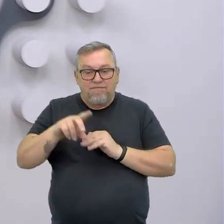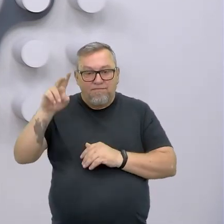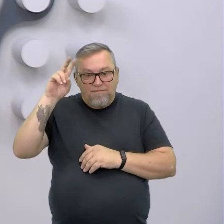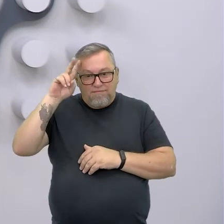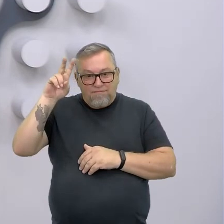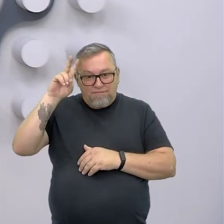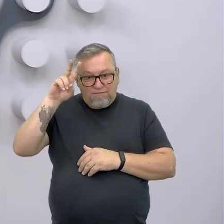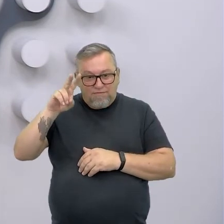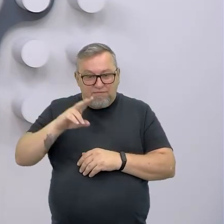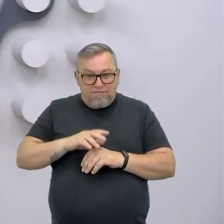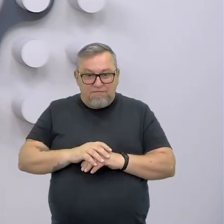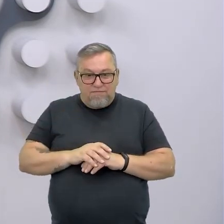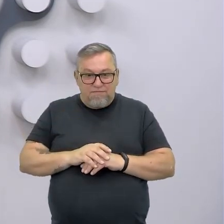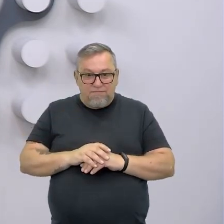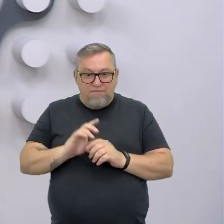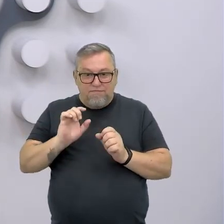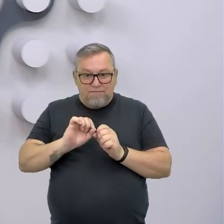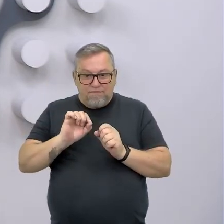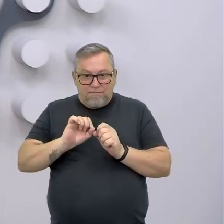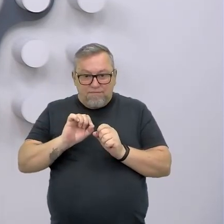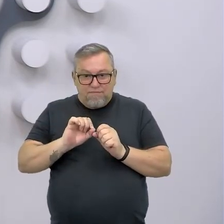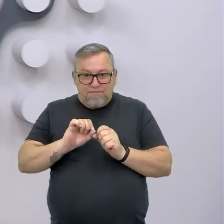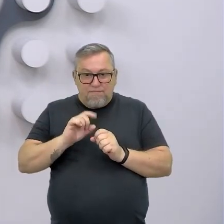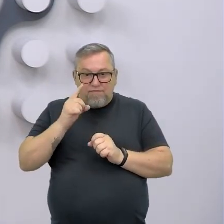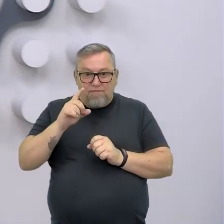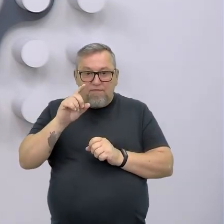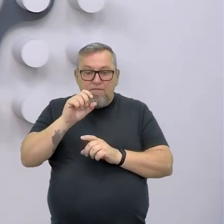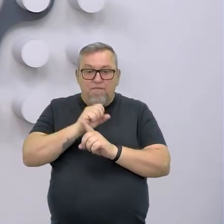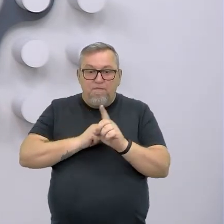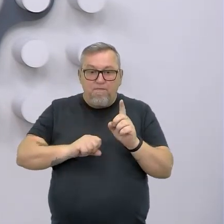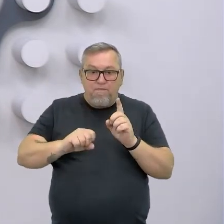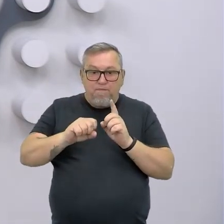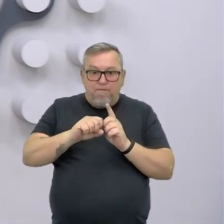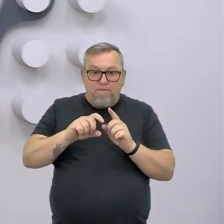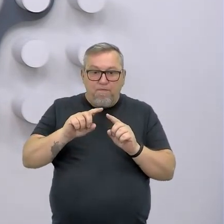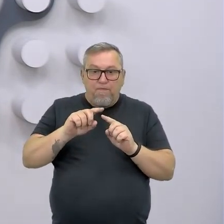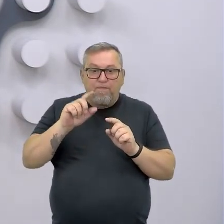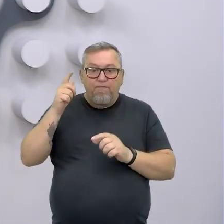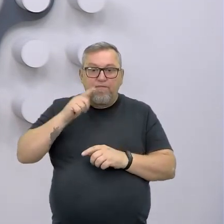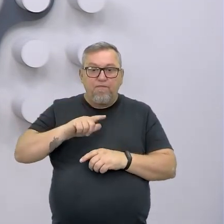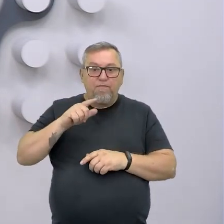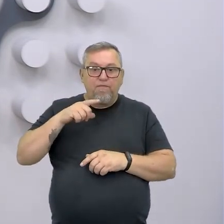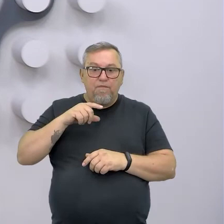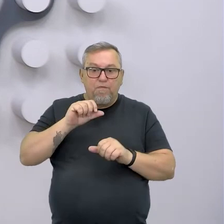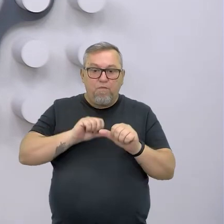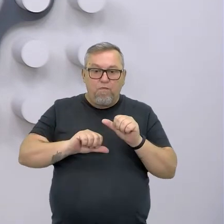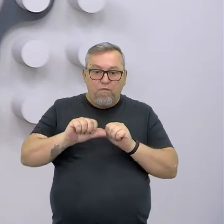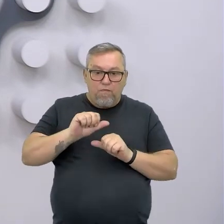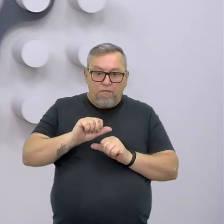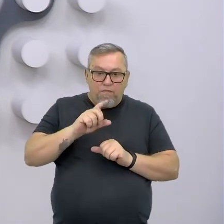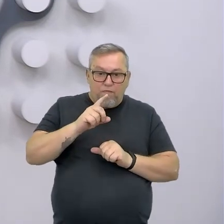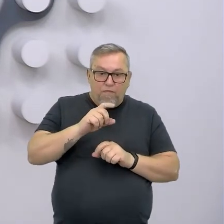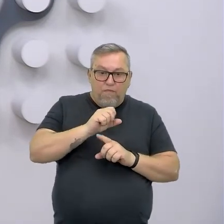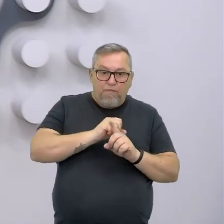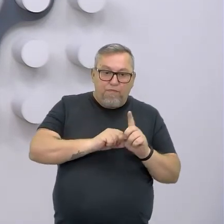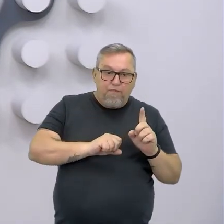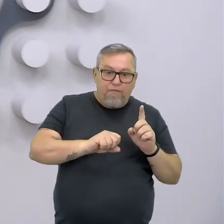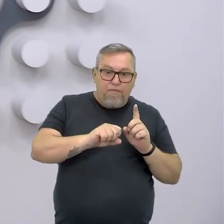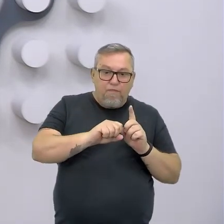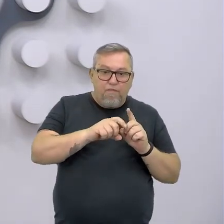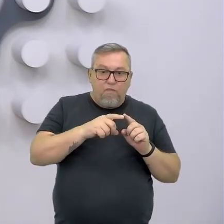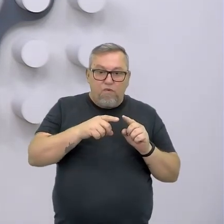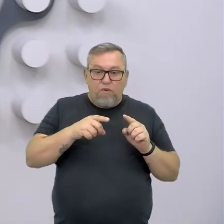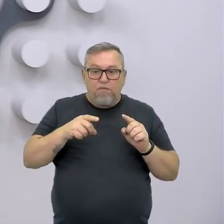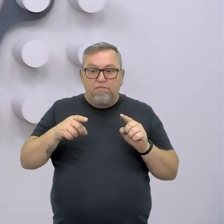pode ser feita para uma sociedade só. Então, você vai entender as mudanças de uma sociedade ao longo